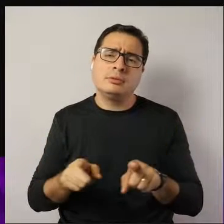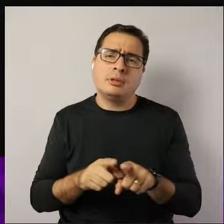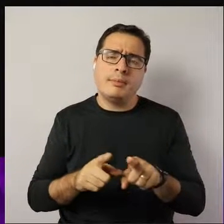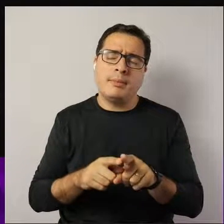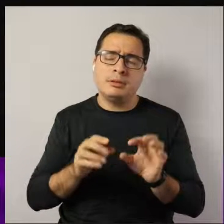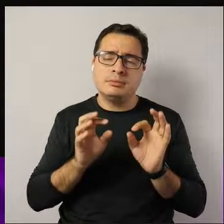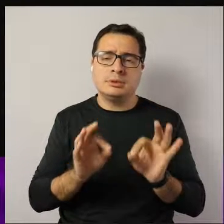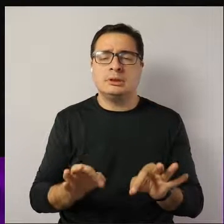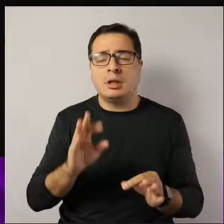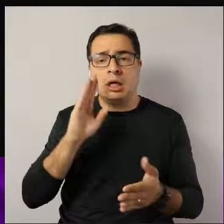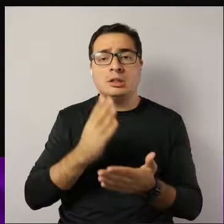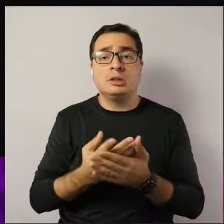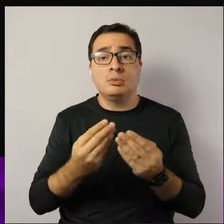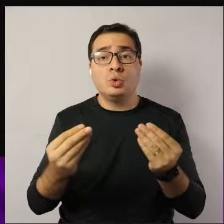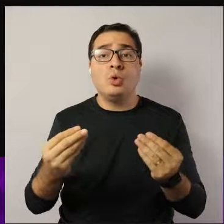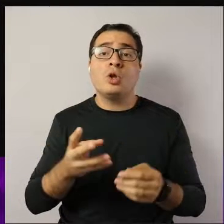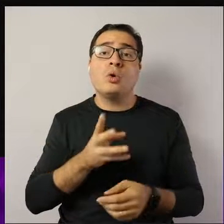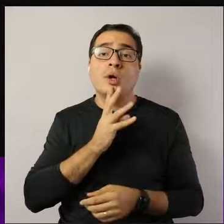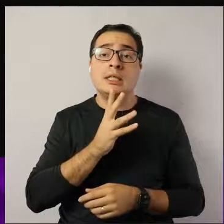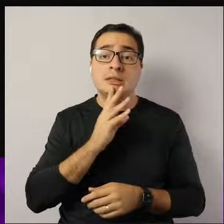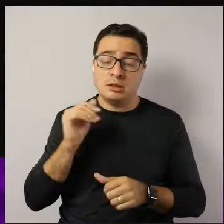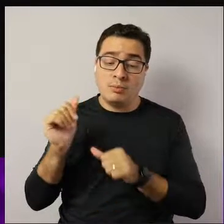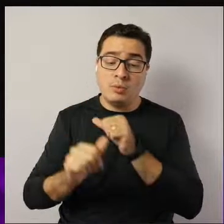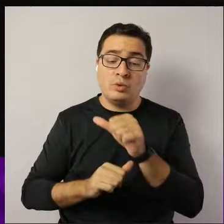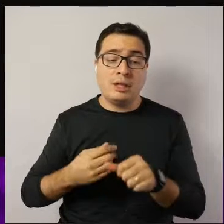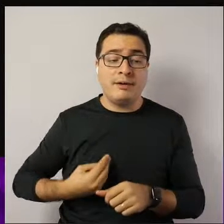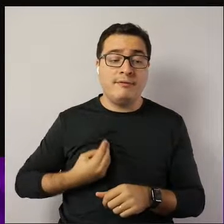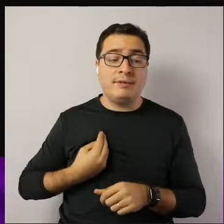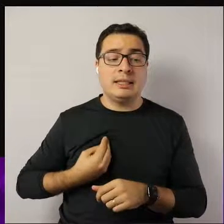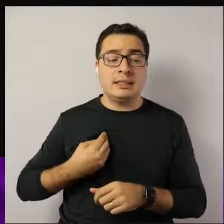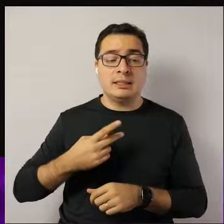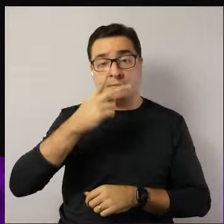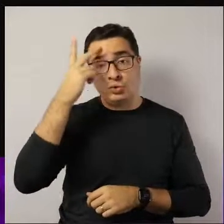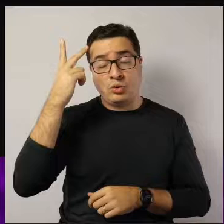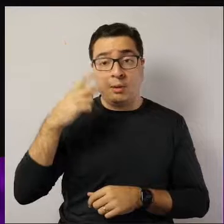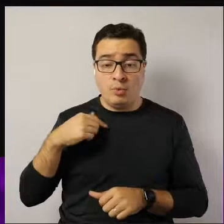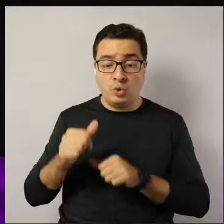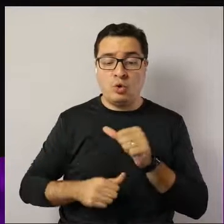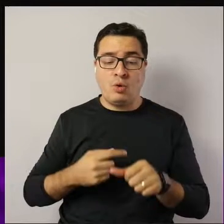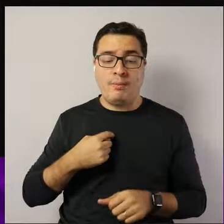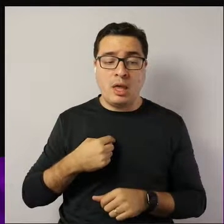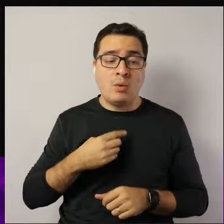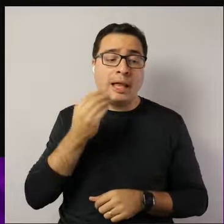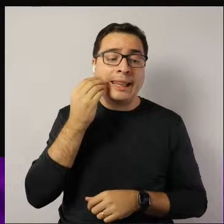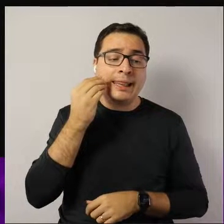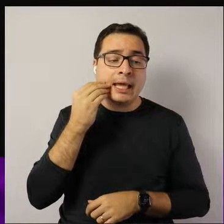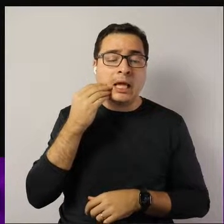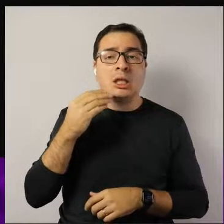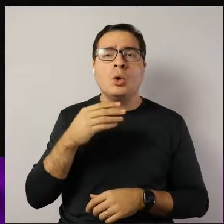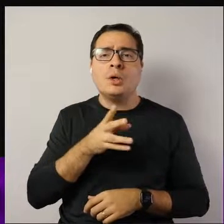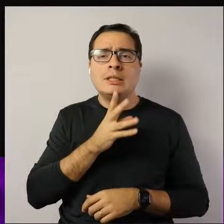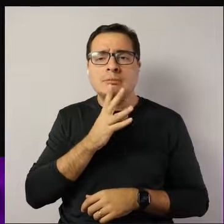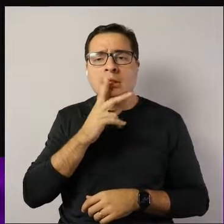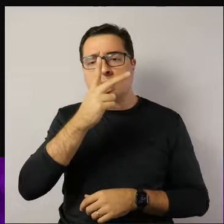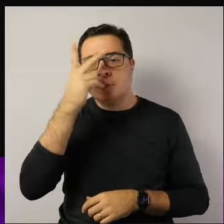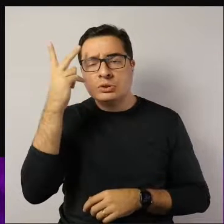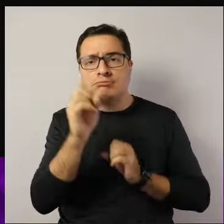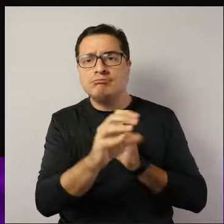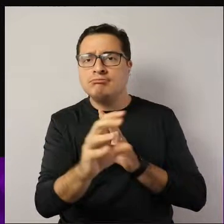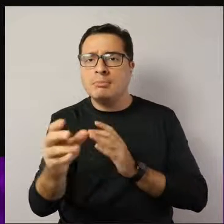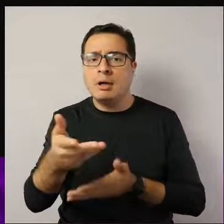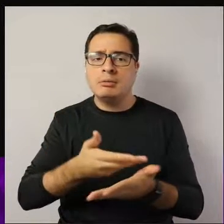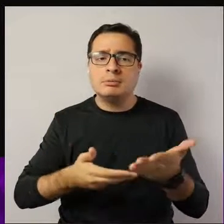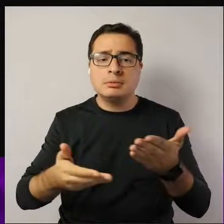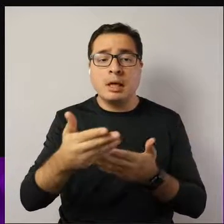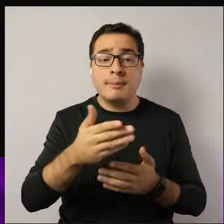muito que o conhecimento muda vidas, assim como mudou o meu. Eu tento levar um pouquinho o conhecimento para as outras pessoas para que elas também